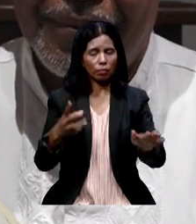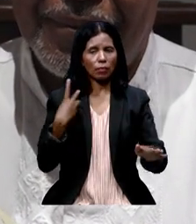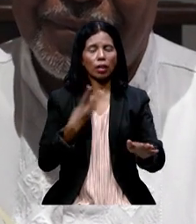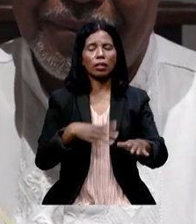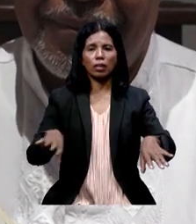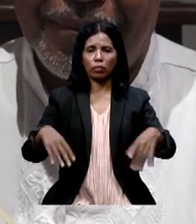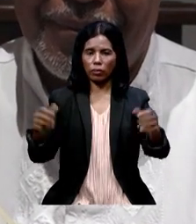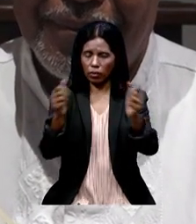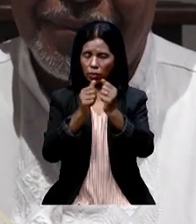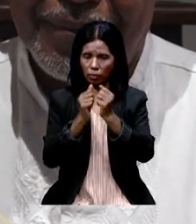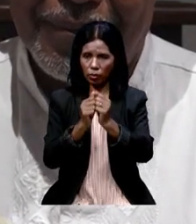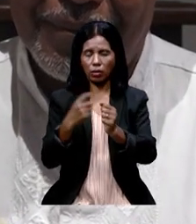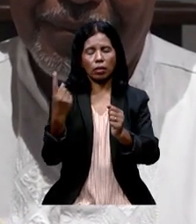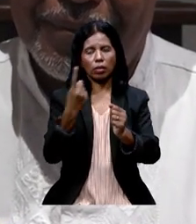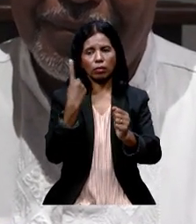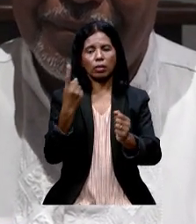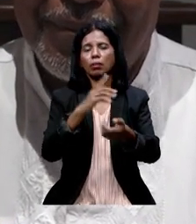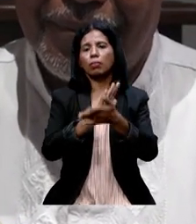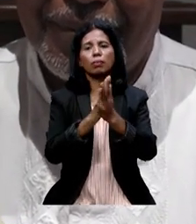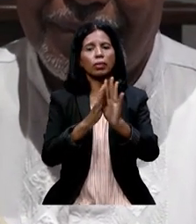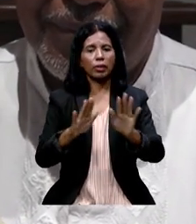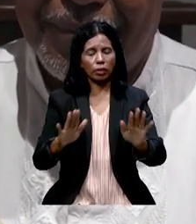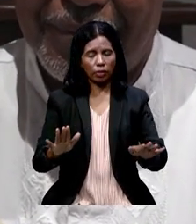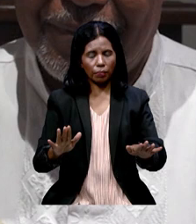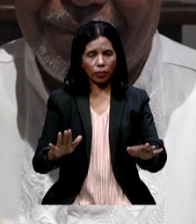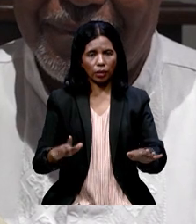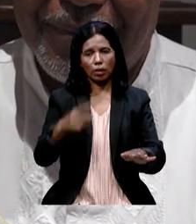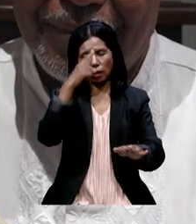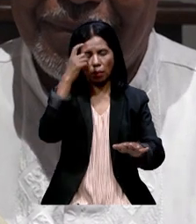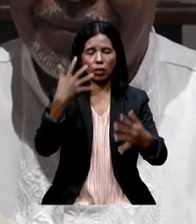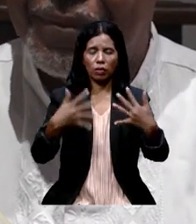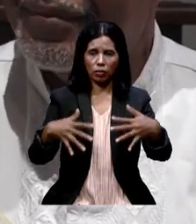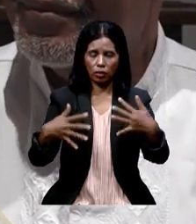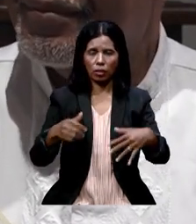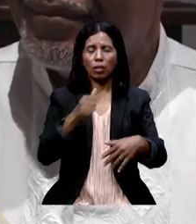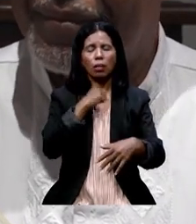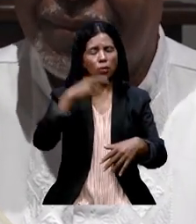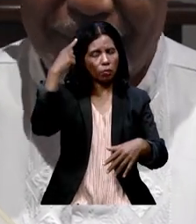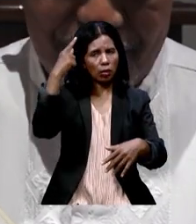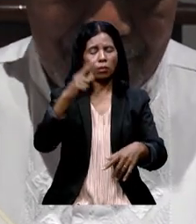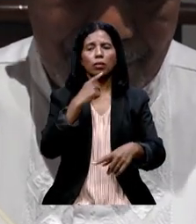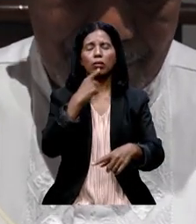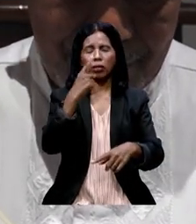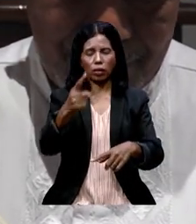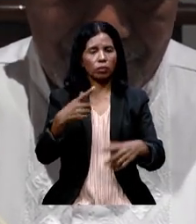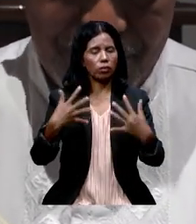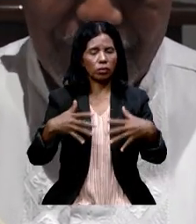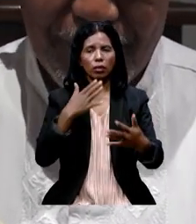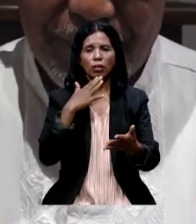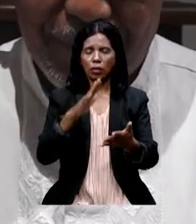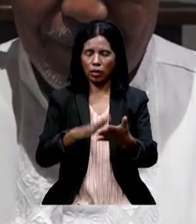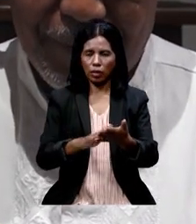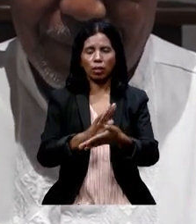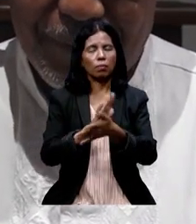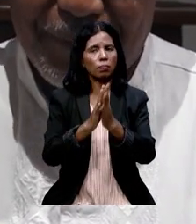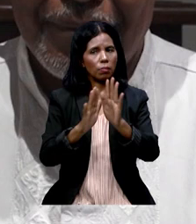comum é sempre para a paz. Porque na guerra, como diz Papa Francisco, todos perdem. Na paz,